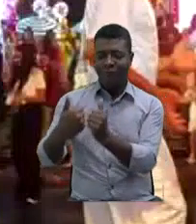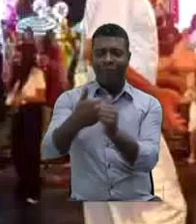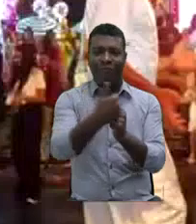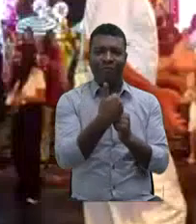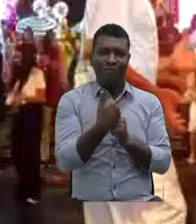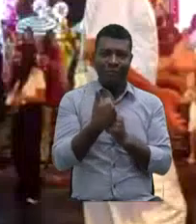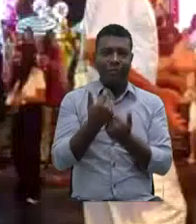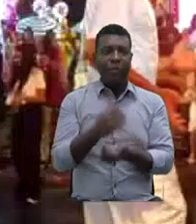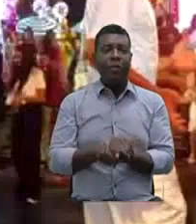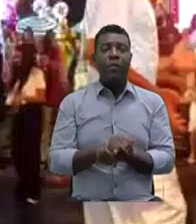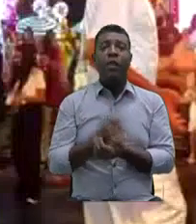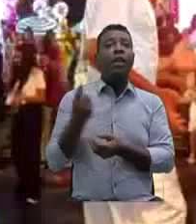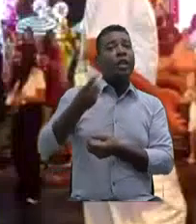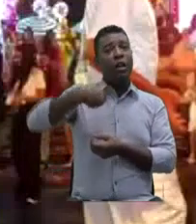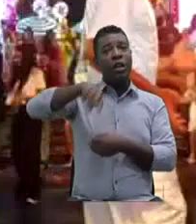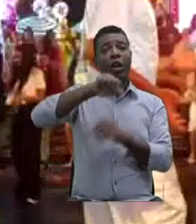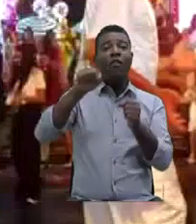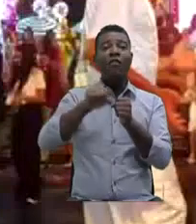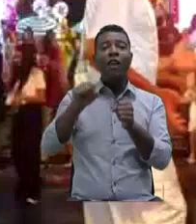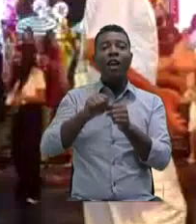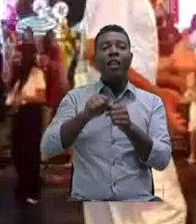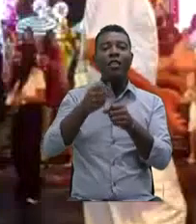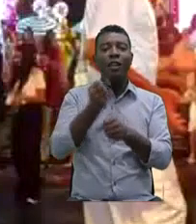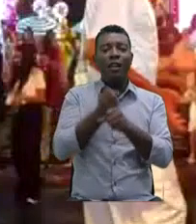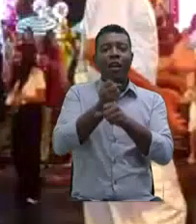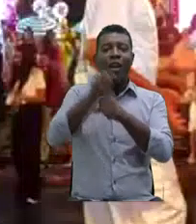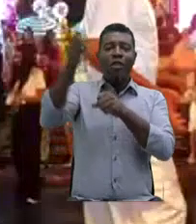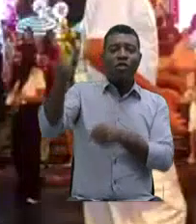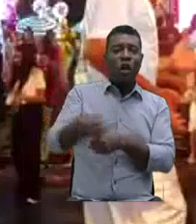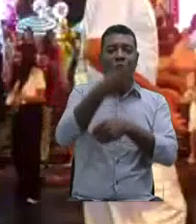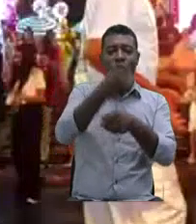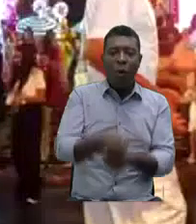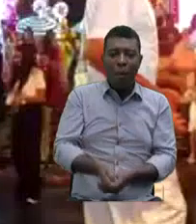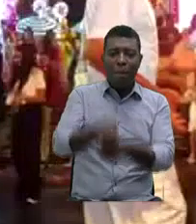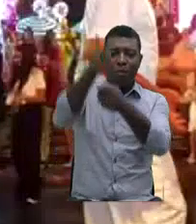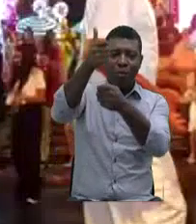então fizemos o Réveillon da Liberdade, que foi